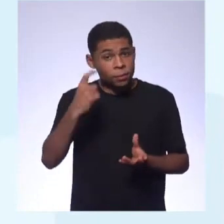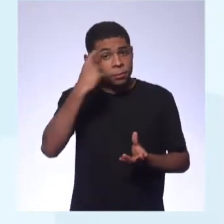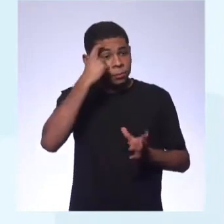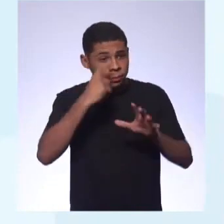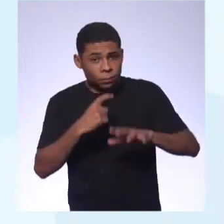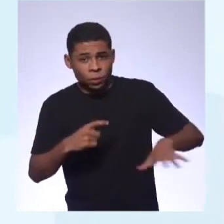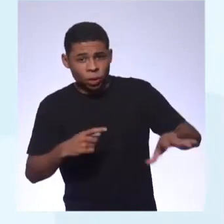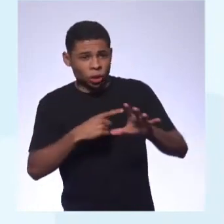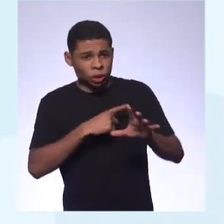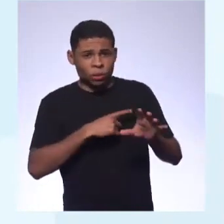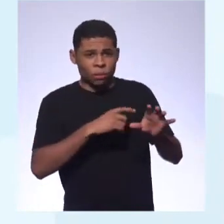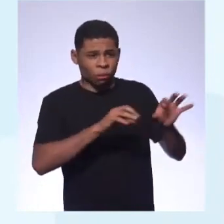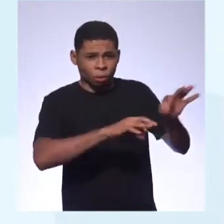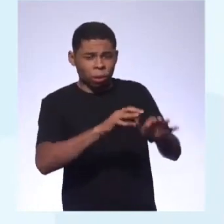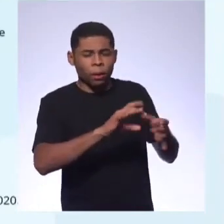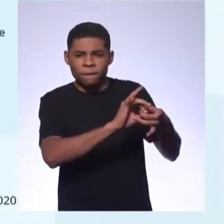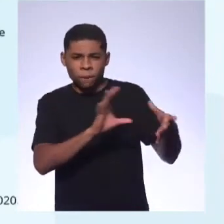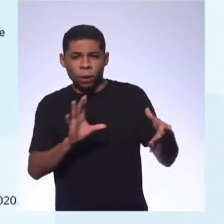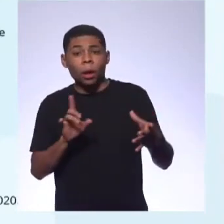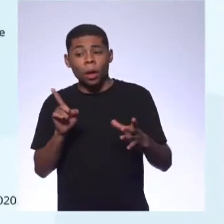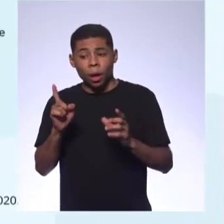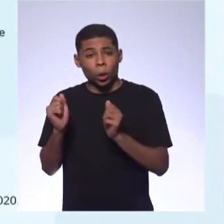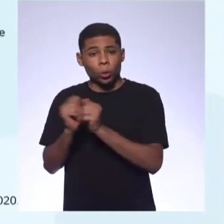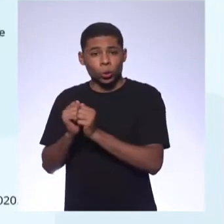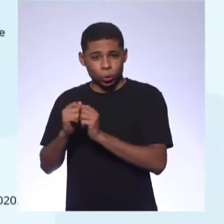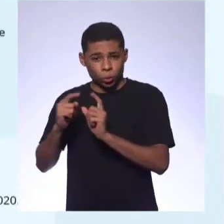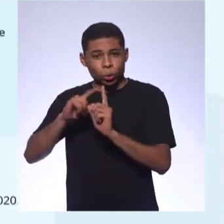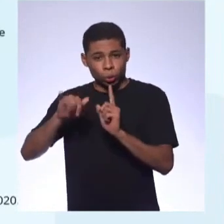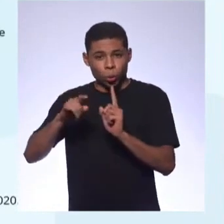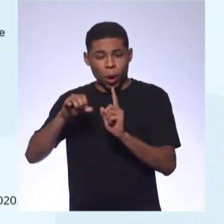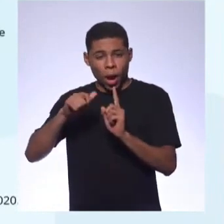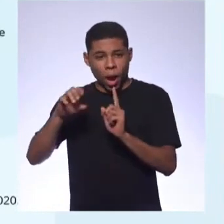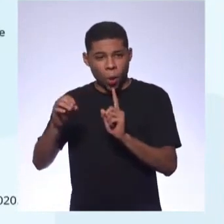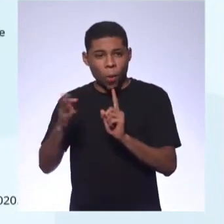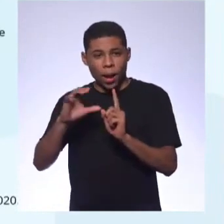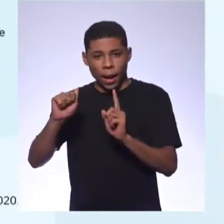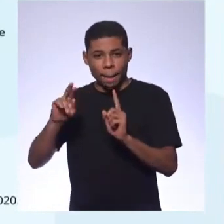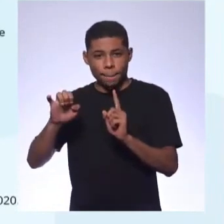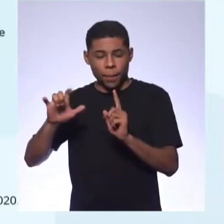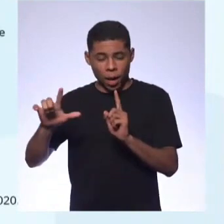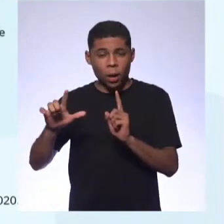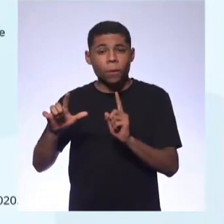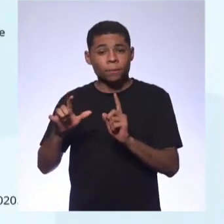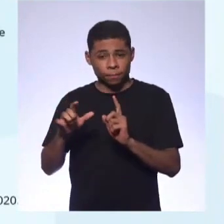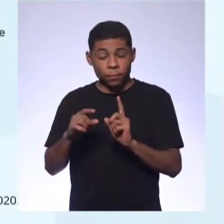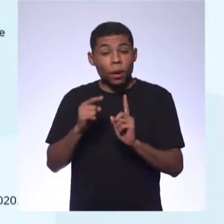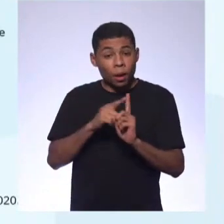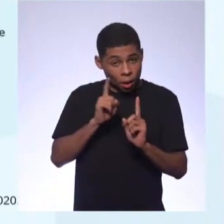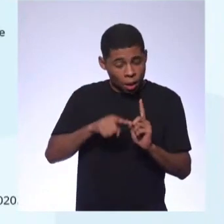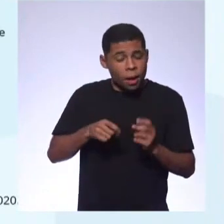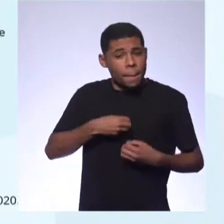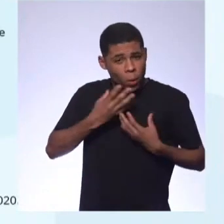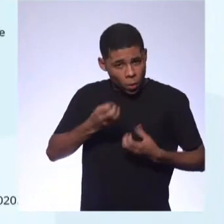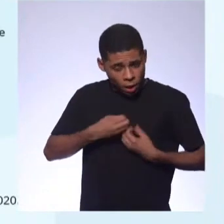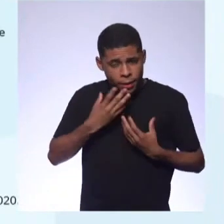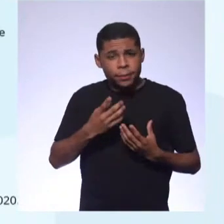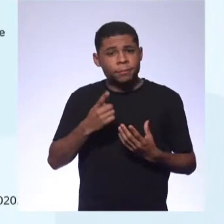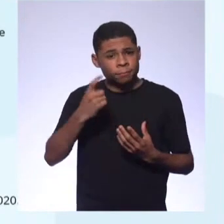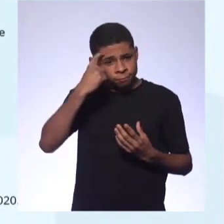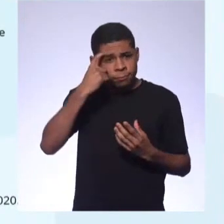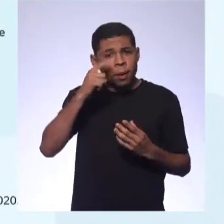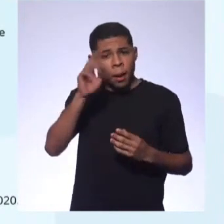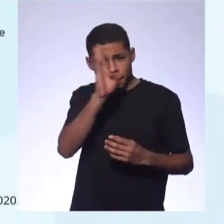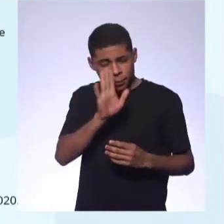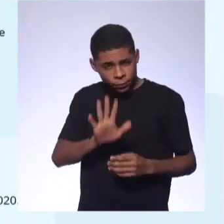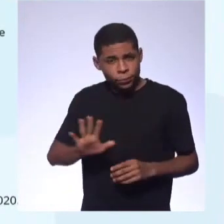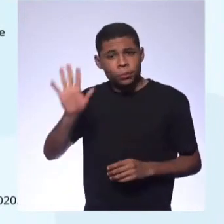padrões estéticos, era amigo do João Cabral de Melo Neto. Carlos Drummond de Andrade foi um poeta, contista, cronista